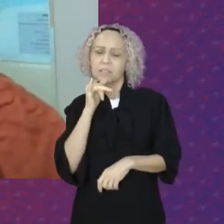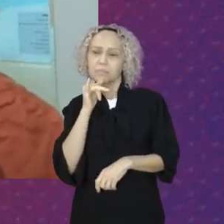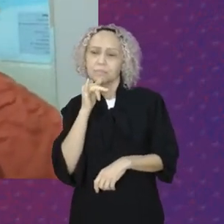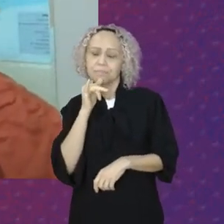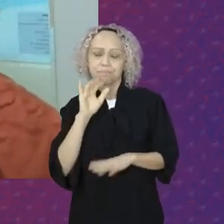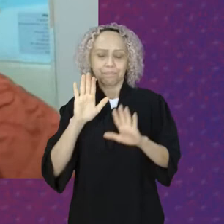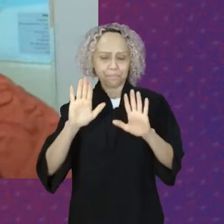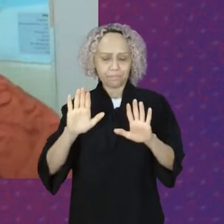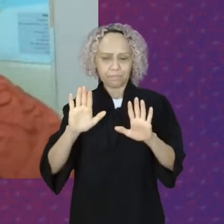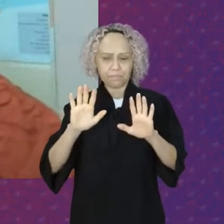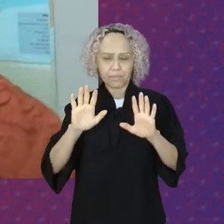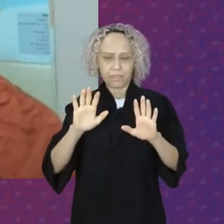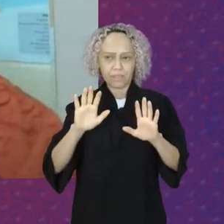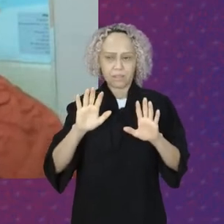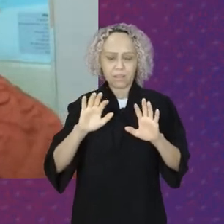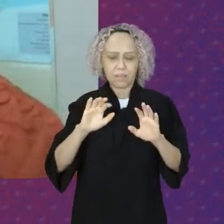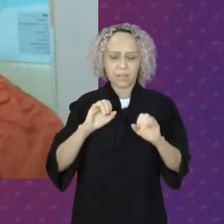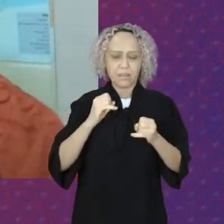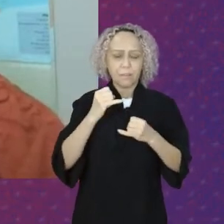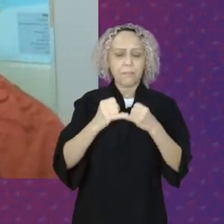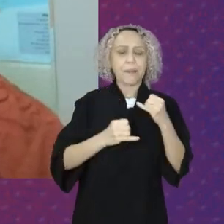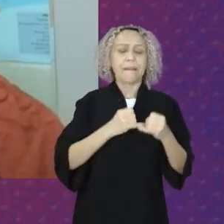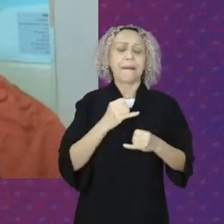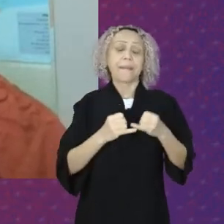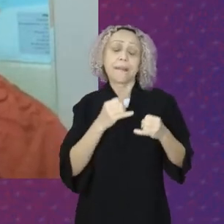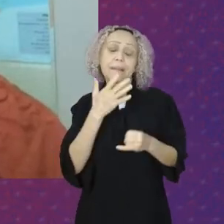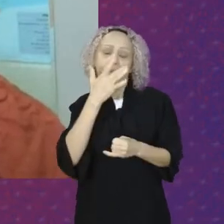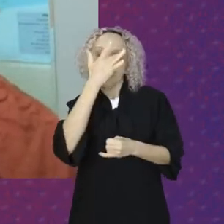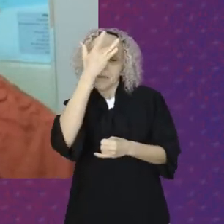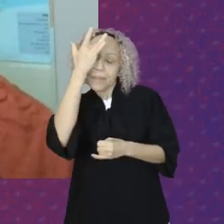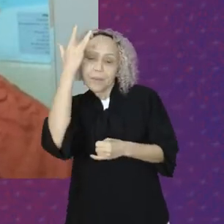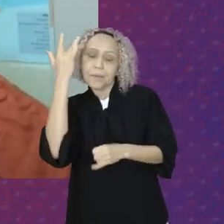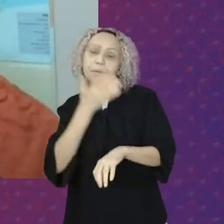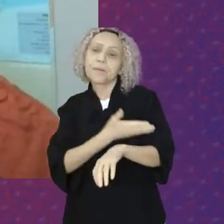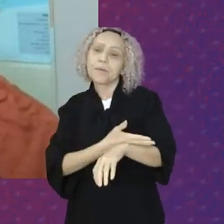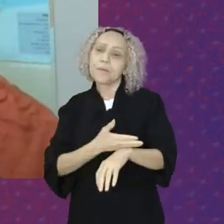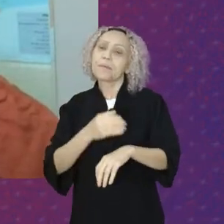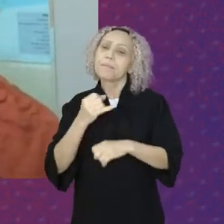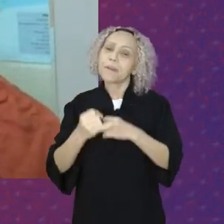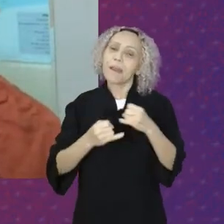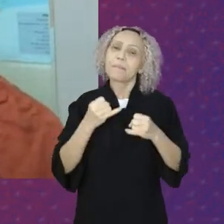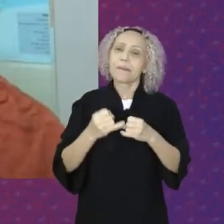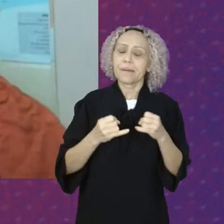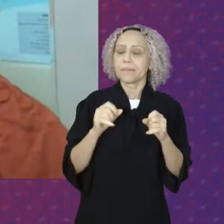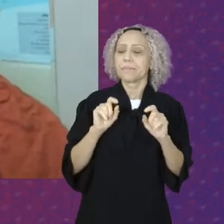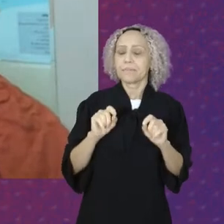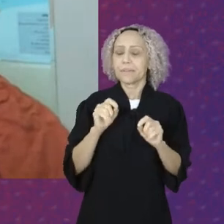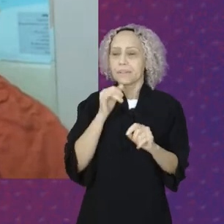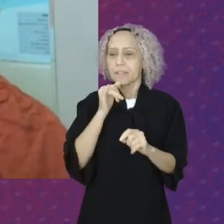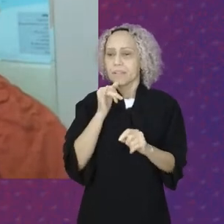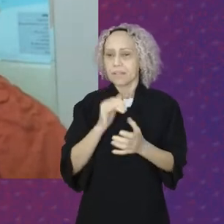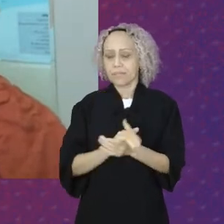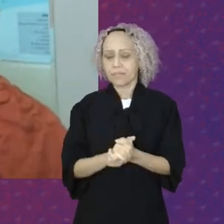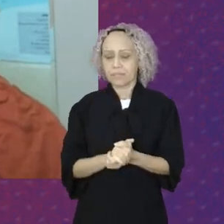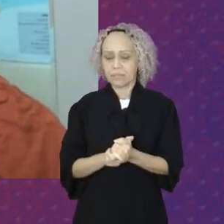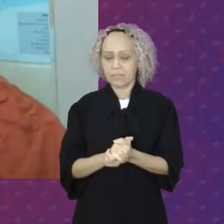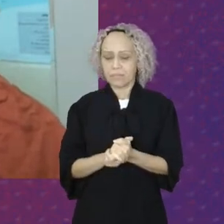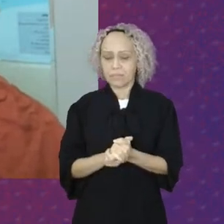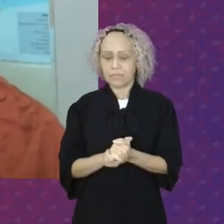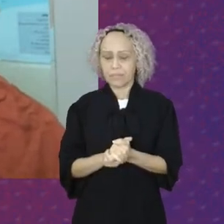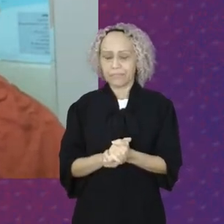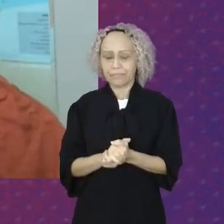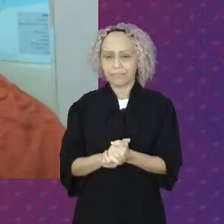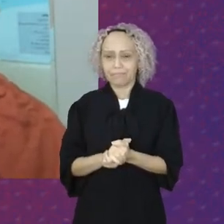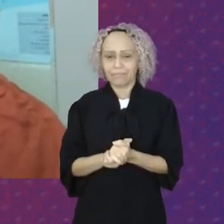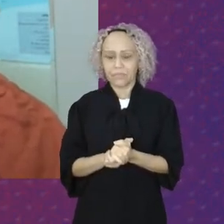faz, mas que para mim hoje ela tem um sentido que é um sentido que me toca